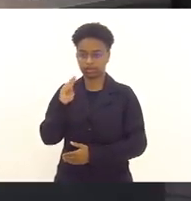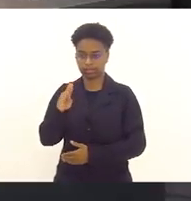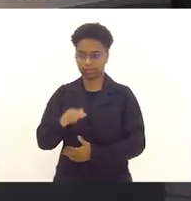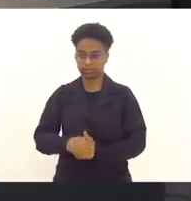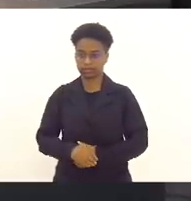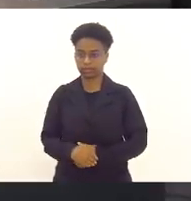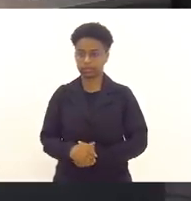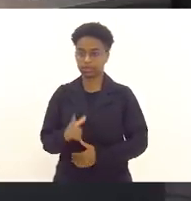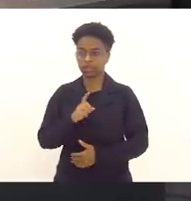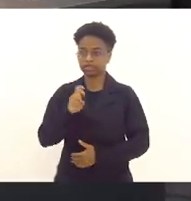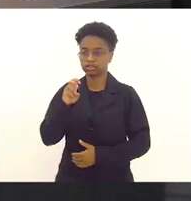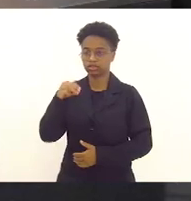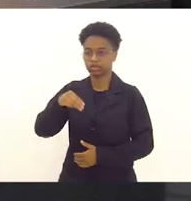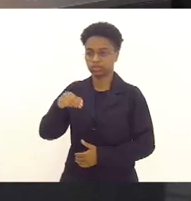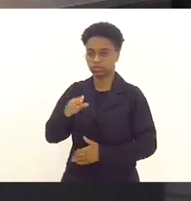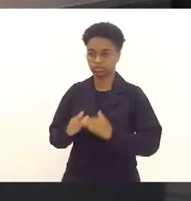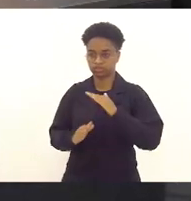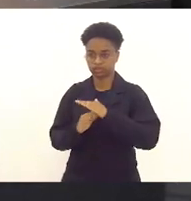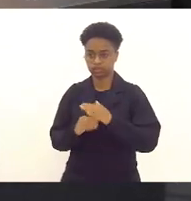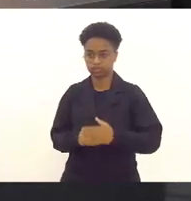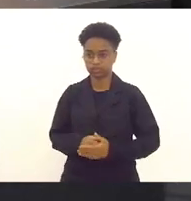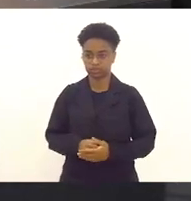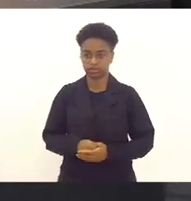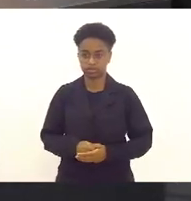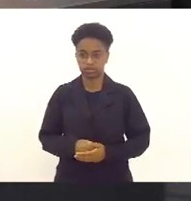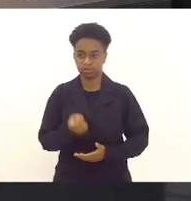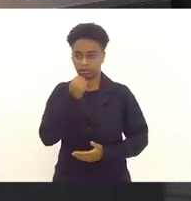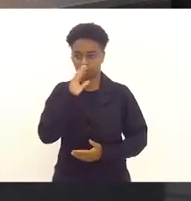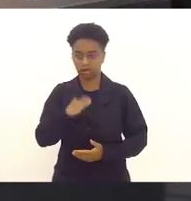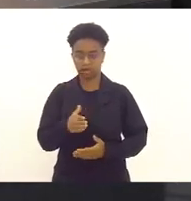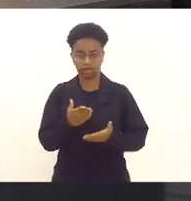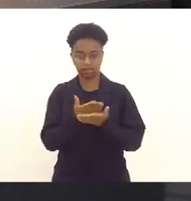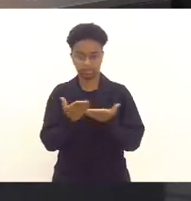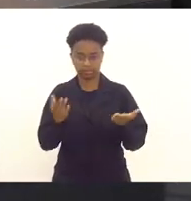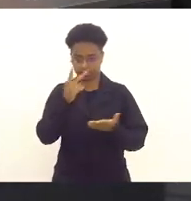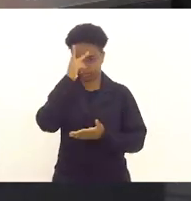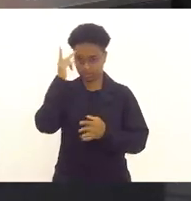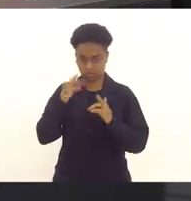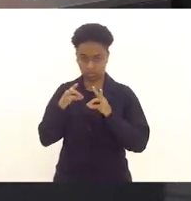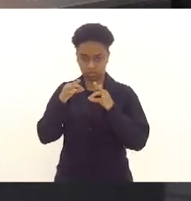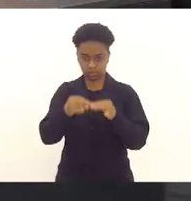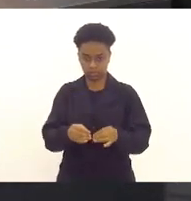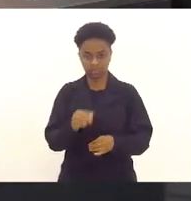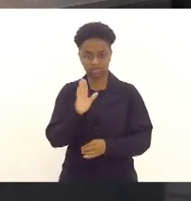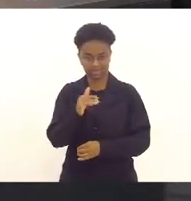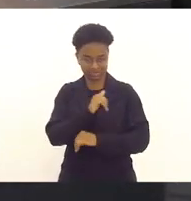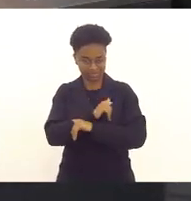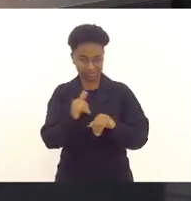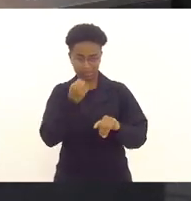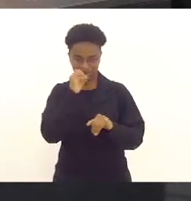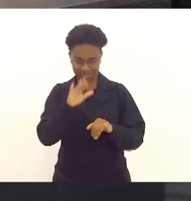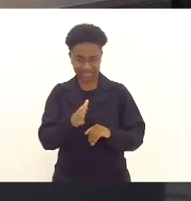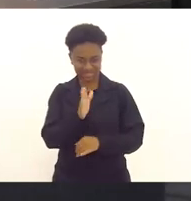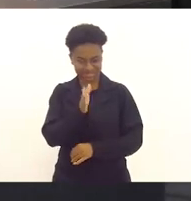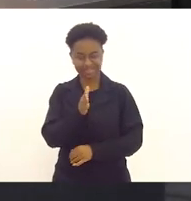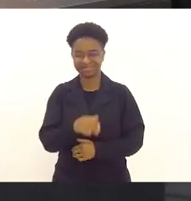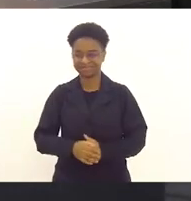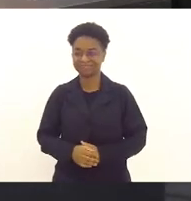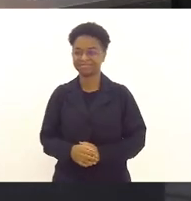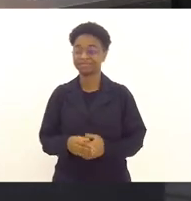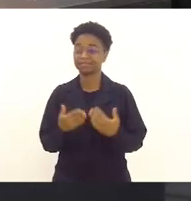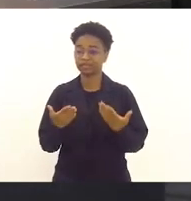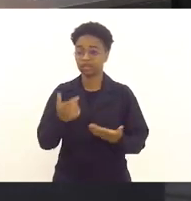aciona tem cinco minutos boa tarde gente já né então